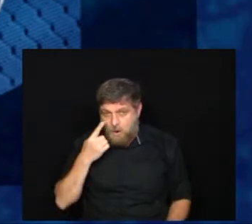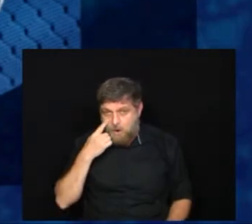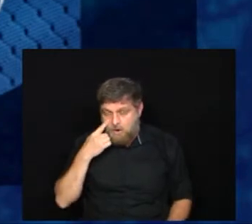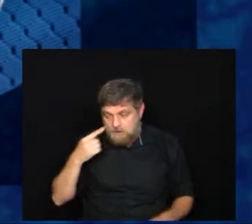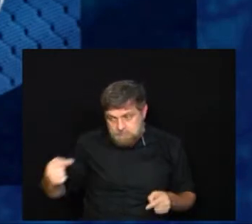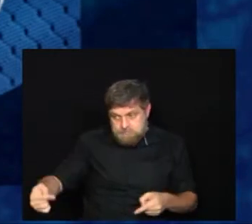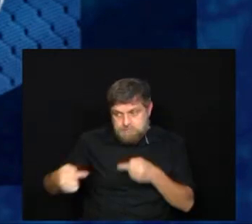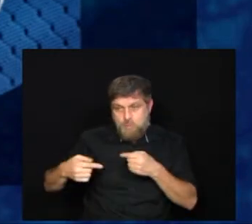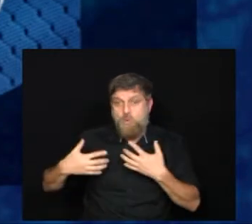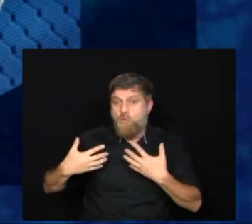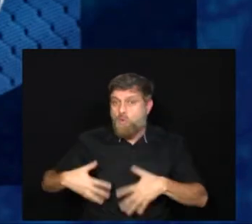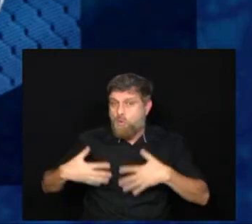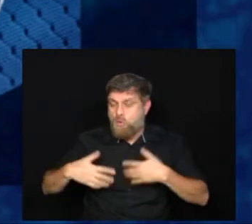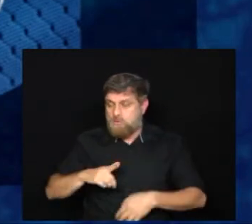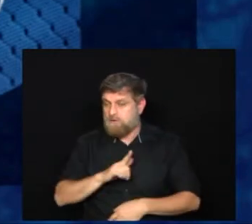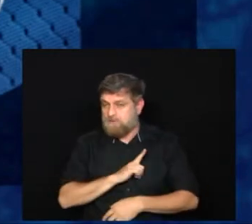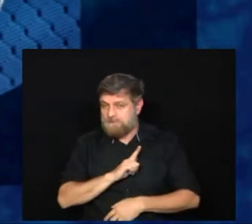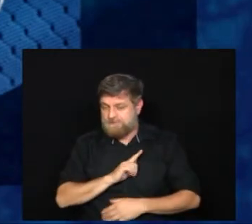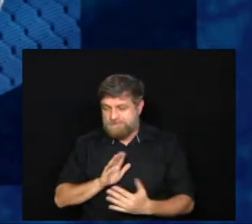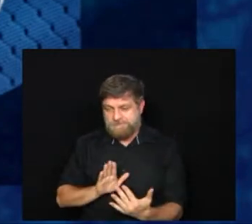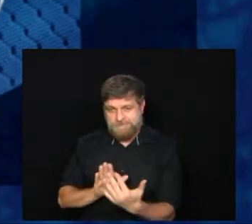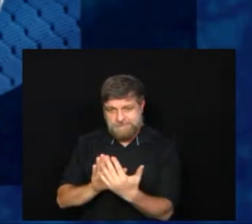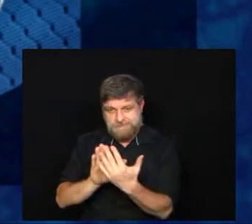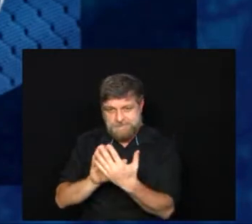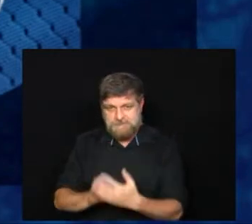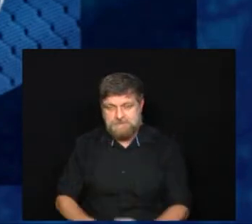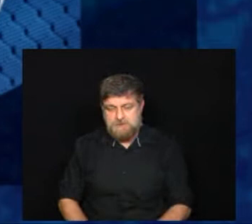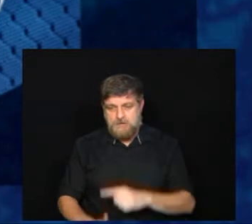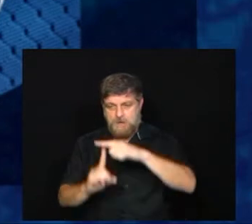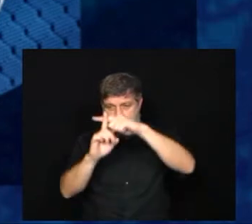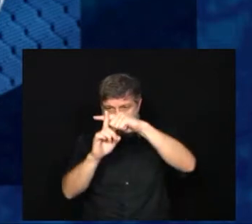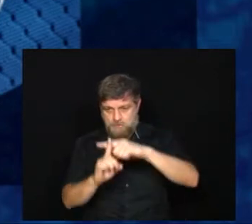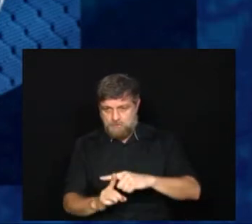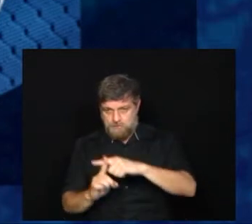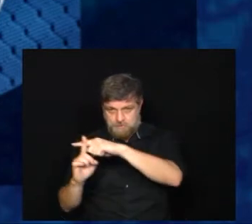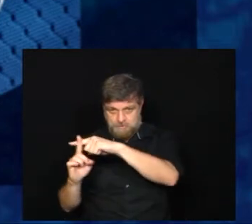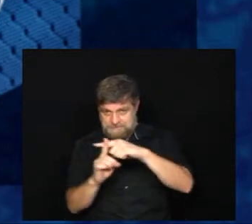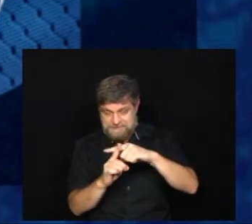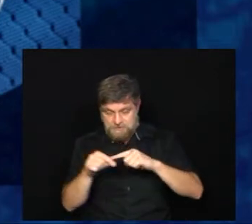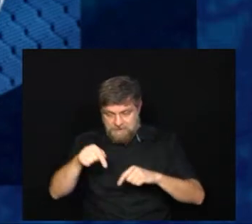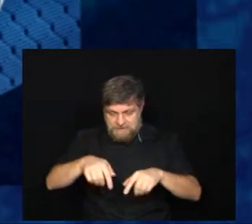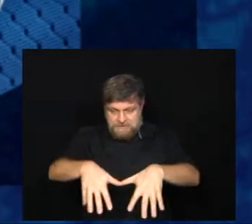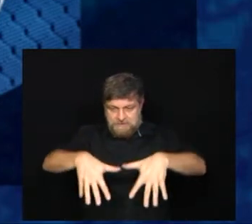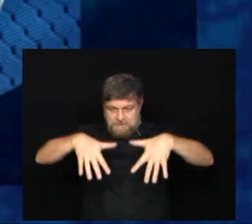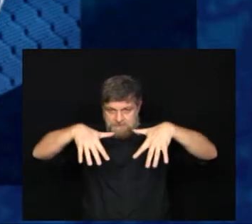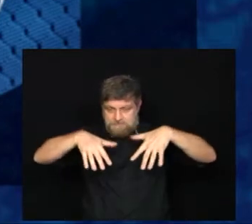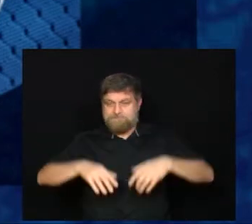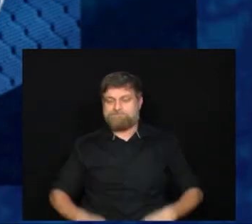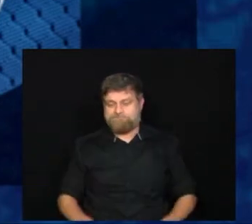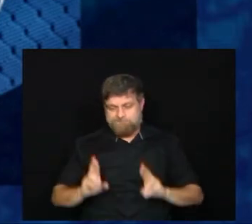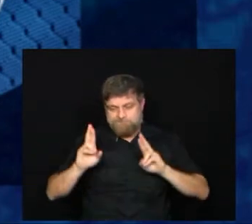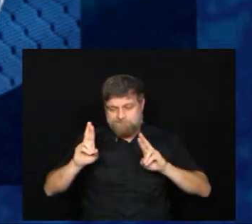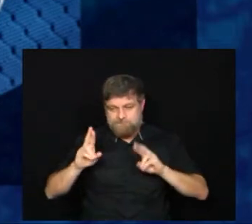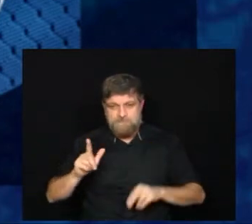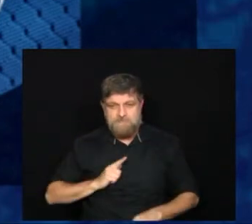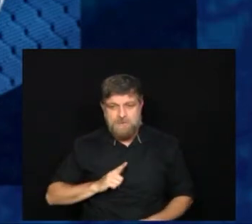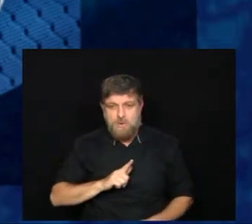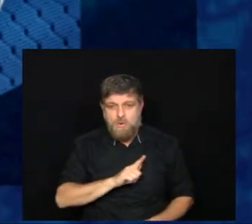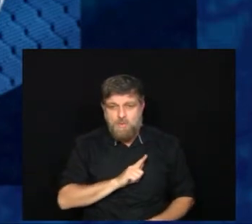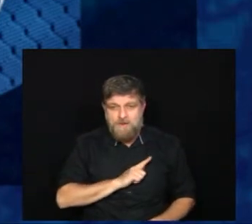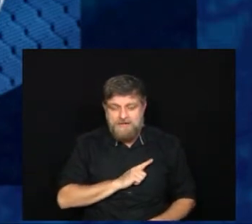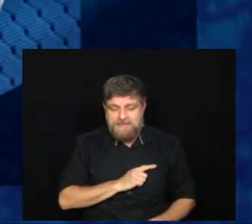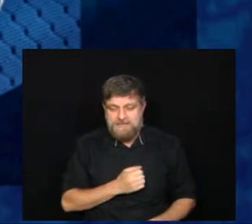duelo complicado do Bugre, hein? Enfrenta a equipe do Cruzeiro no estádio Brinco de Ouro. Lembrando que o Guarani é o